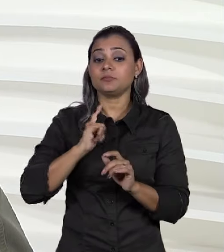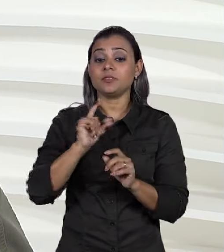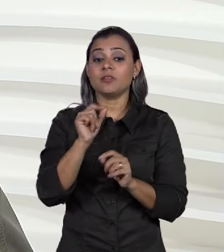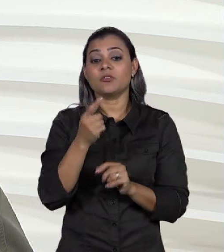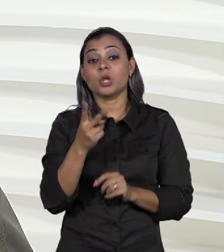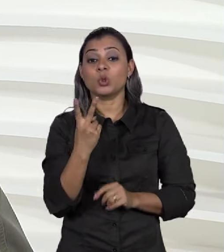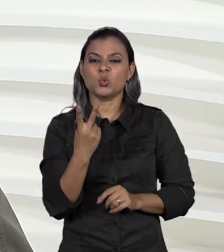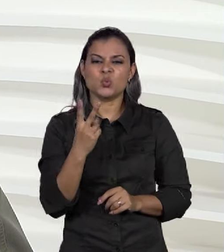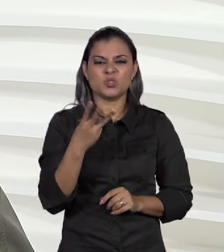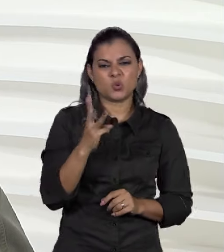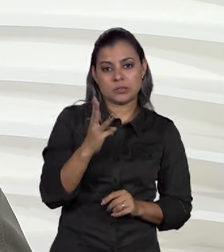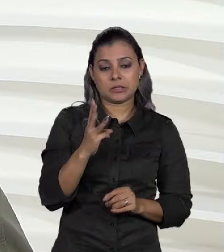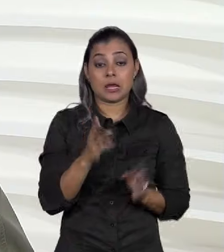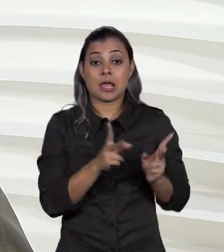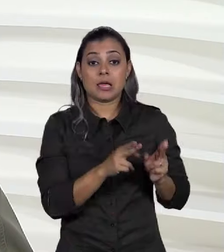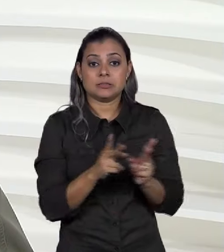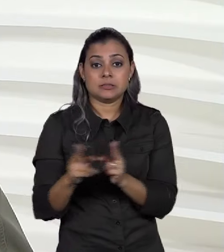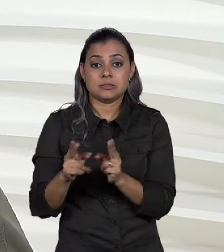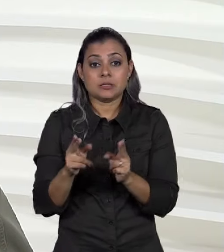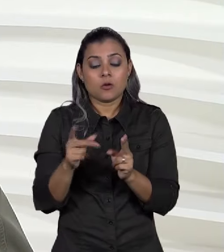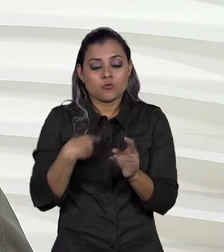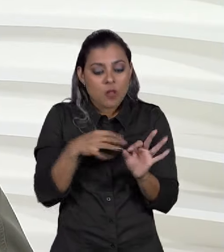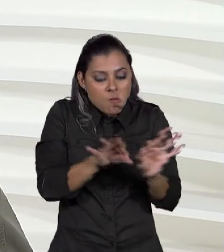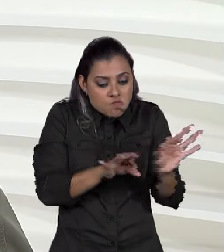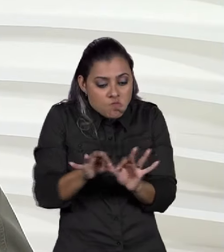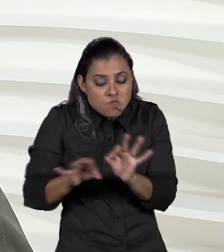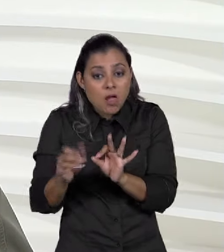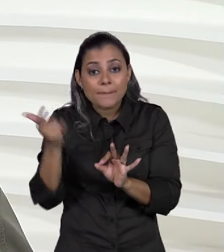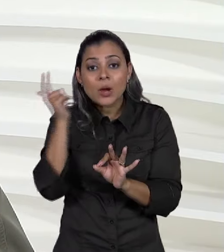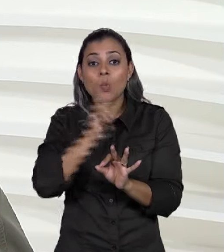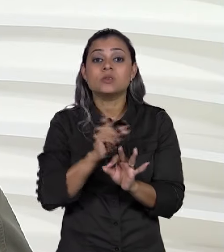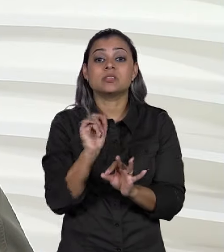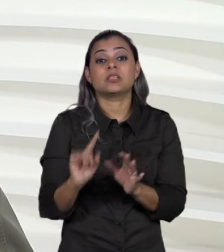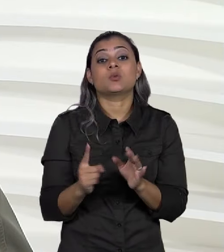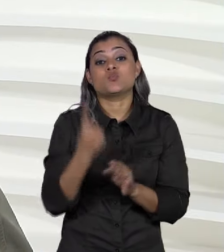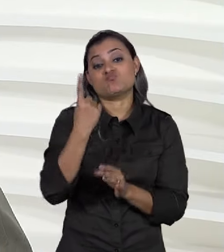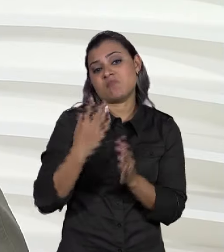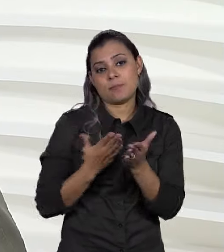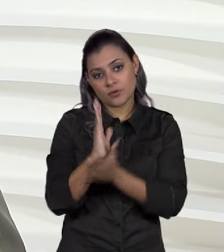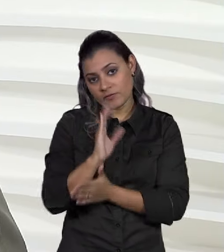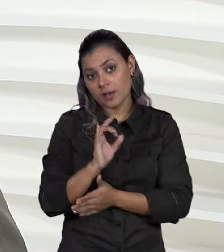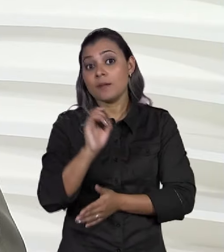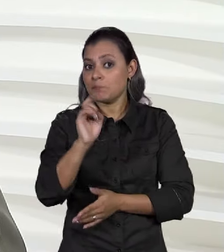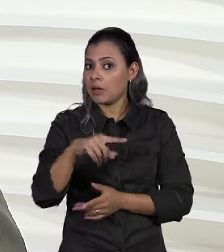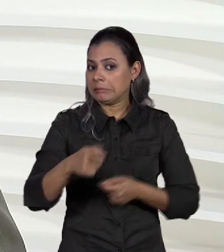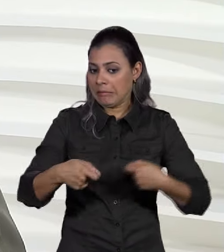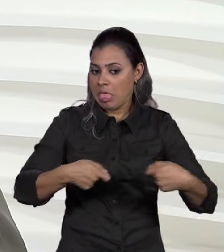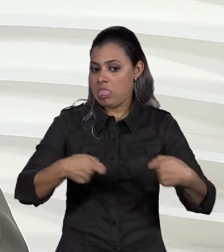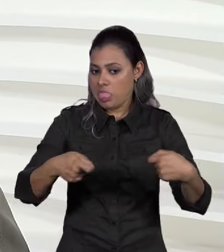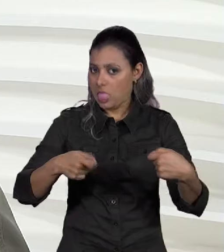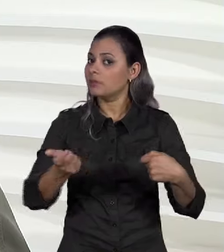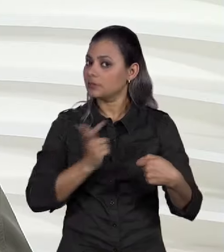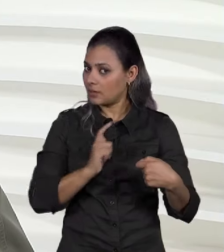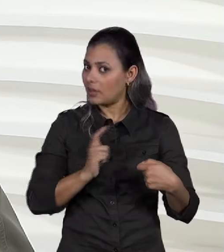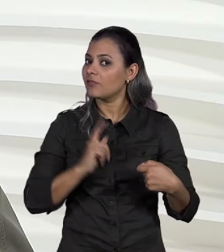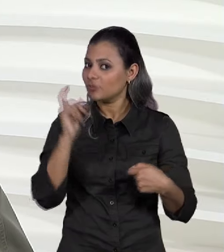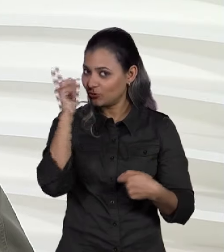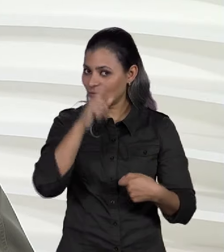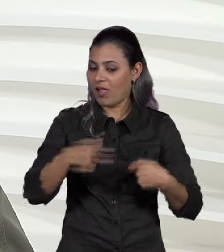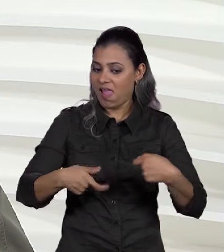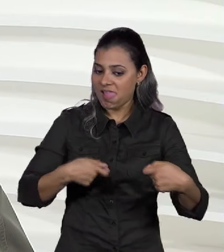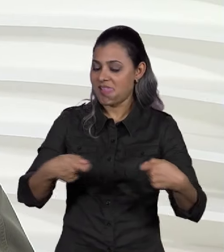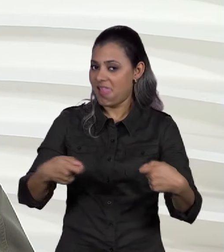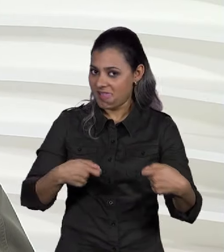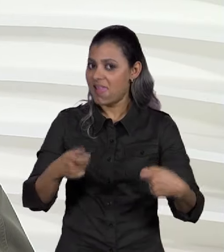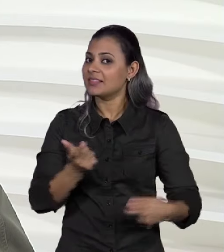edições do Pasquim para poder aprovar uma. Mas foi durante esse tempo todo, foi uma luta fantástica, a do